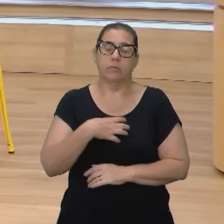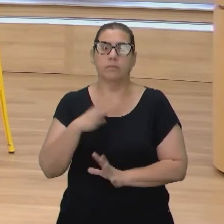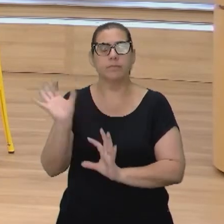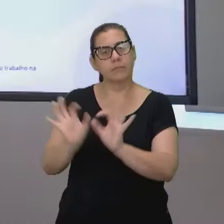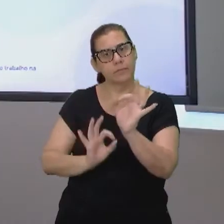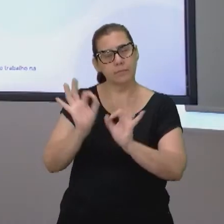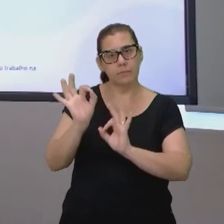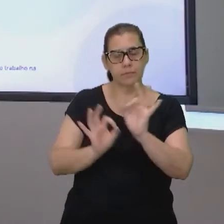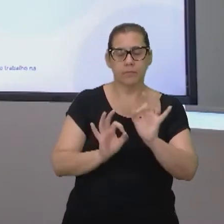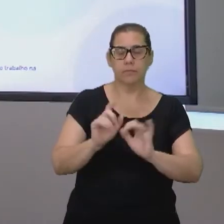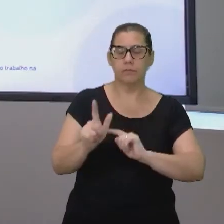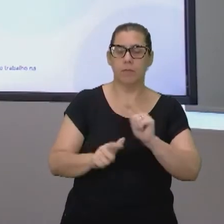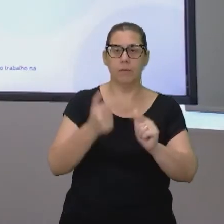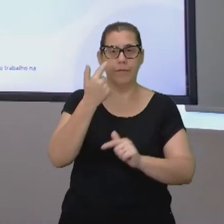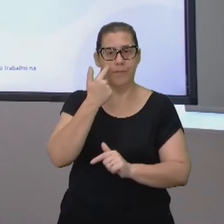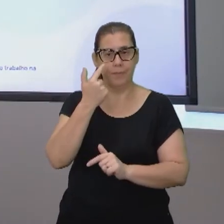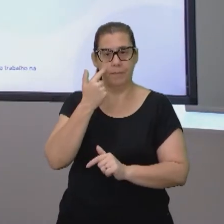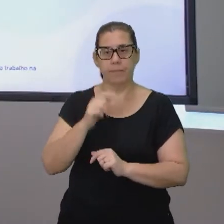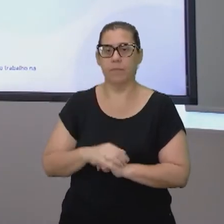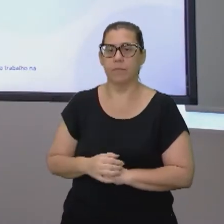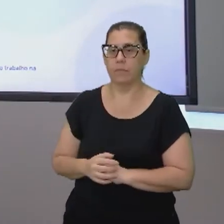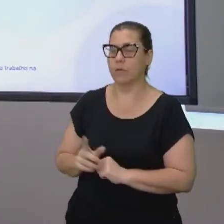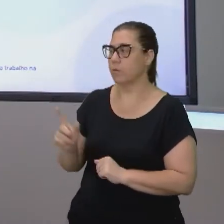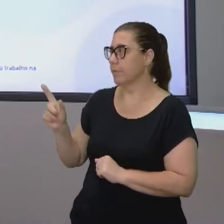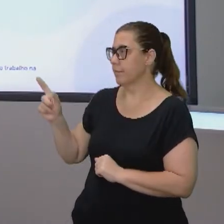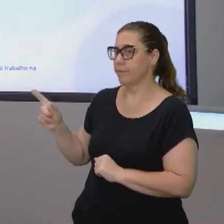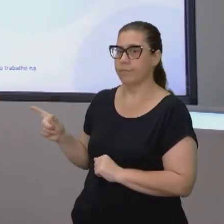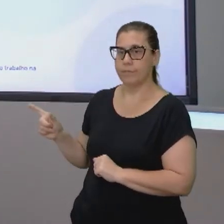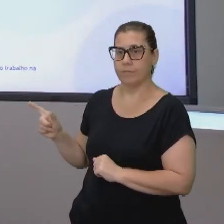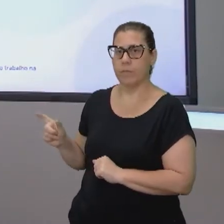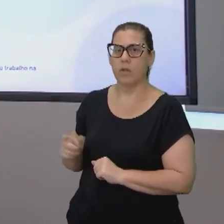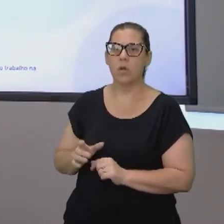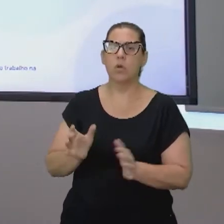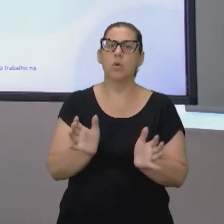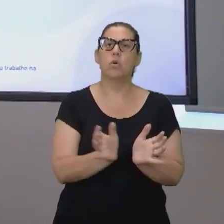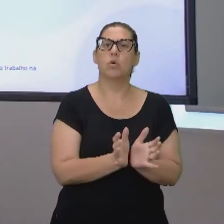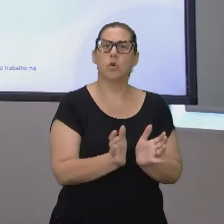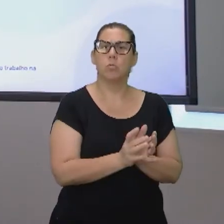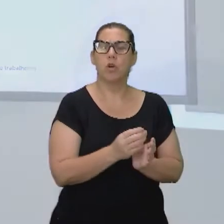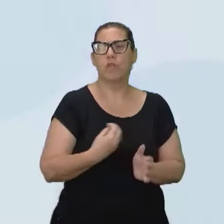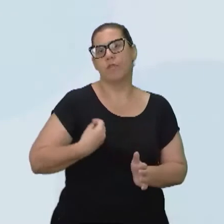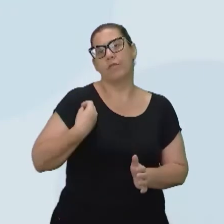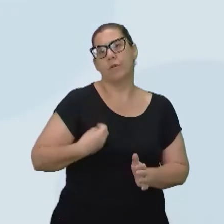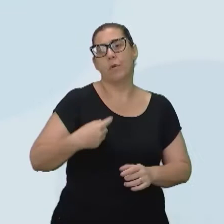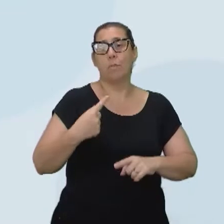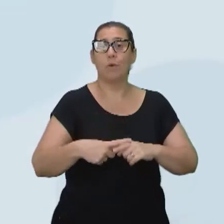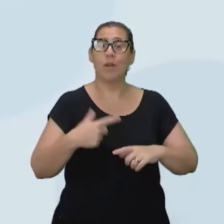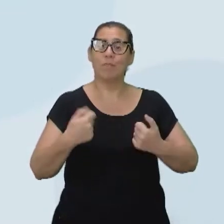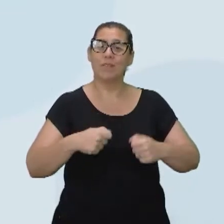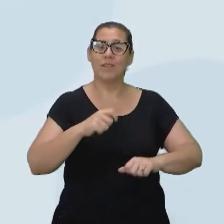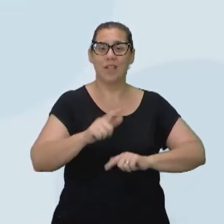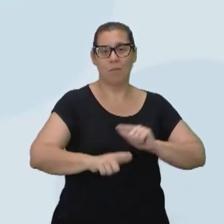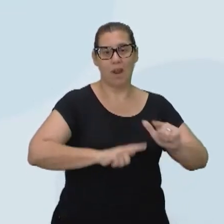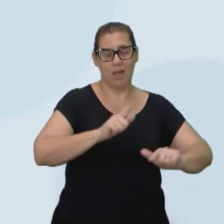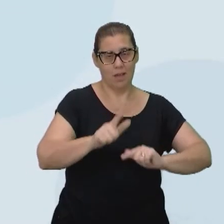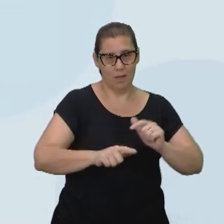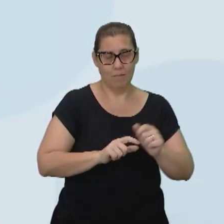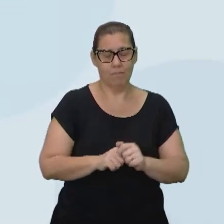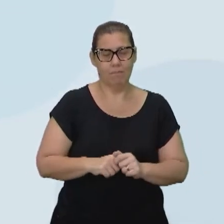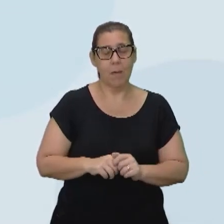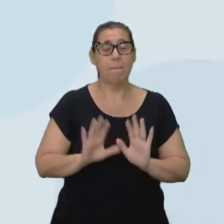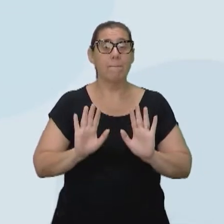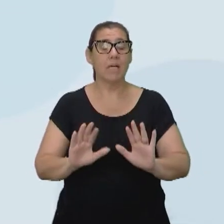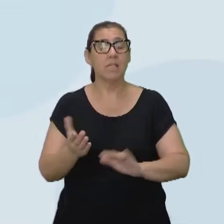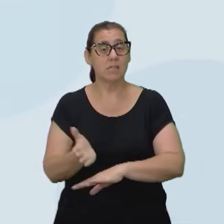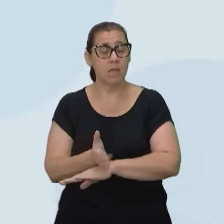do trabalho. Então, vamos lá. Classe que vive do trabalho. Então, antes de falar dessa mudança, eu vou falar uma outra coisa importante também,